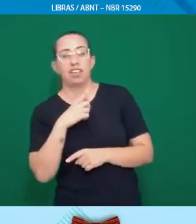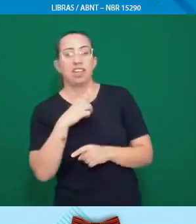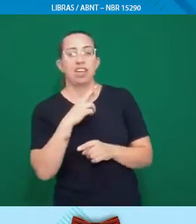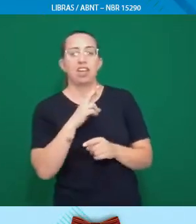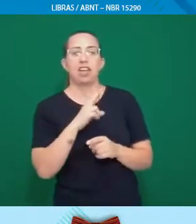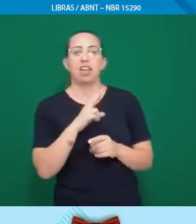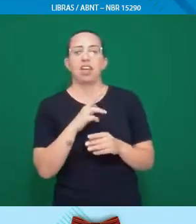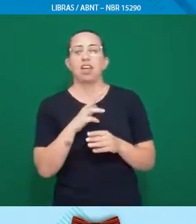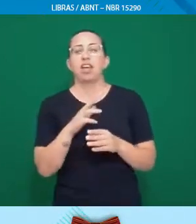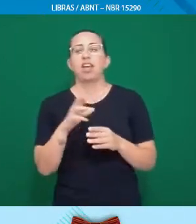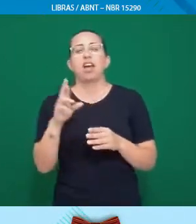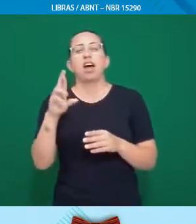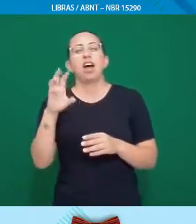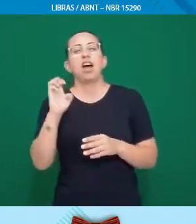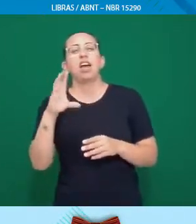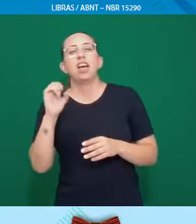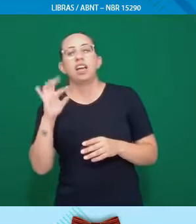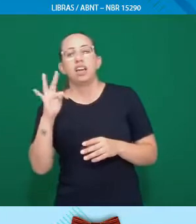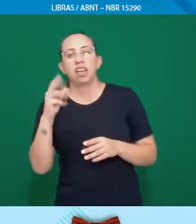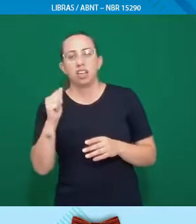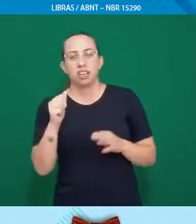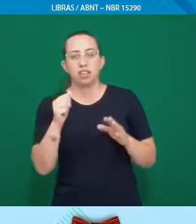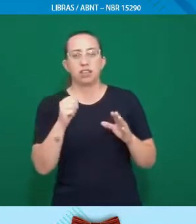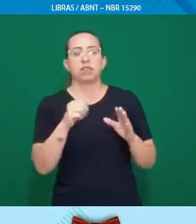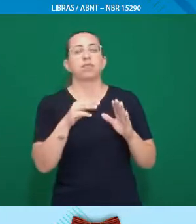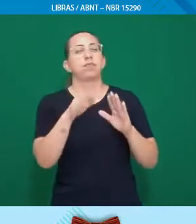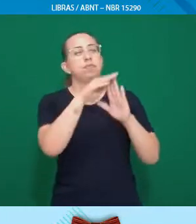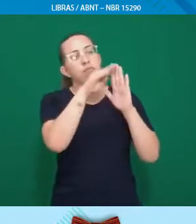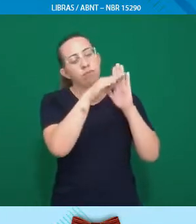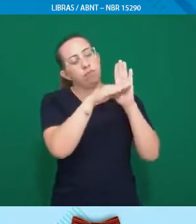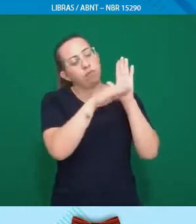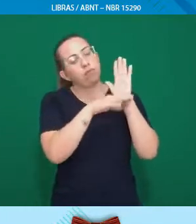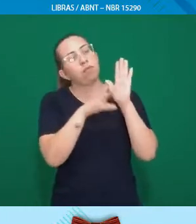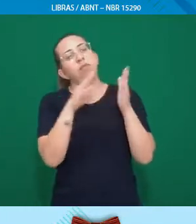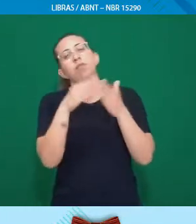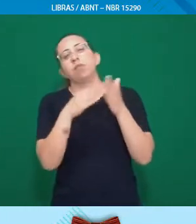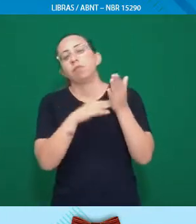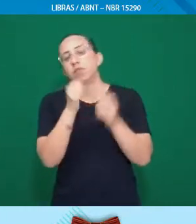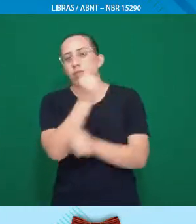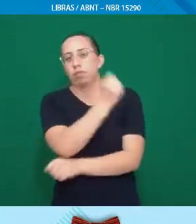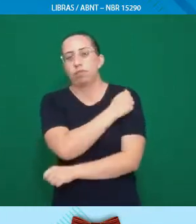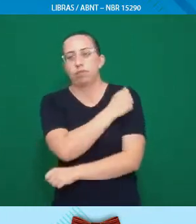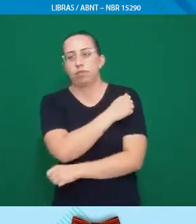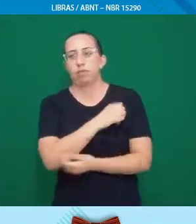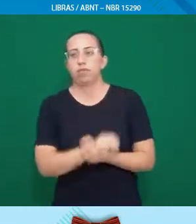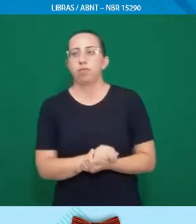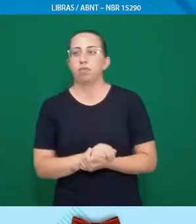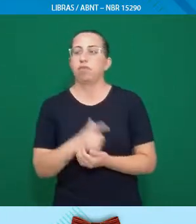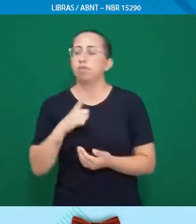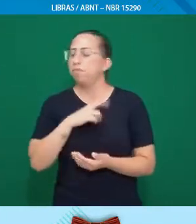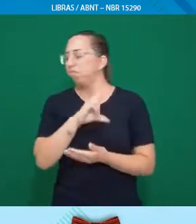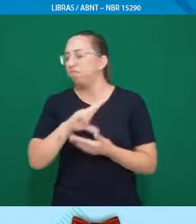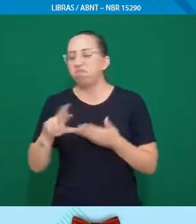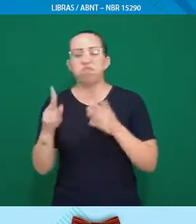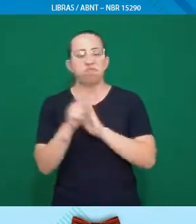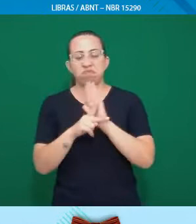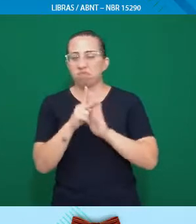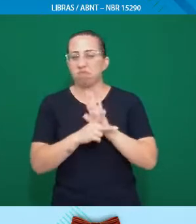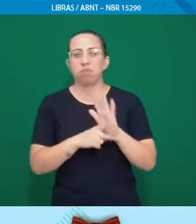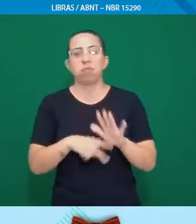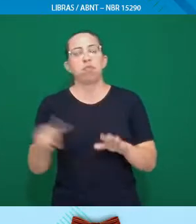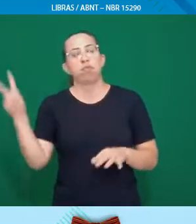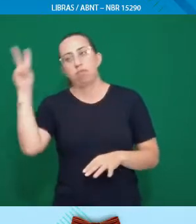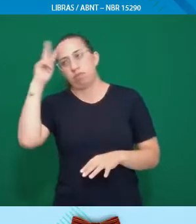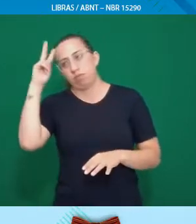receitas e todas as aulas que a professora proporcionou e temos tantos outros projetos ainda em andamento mesmo